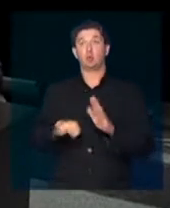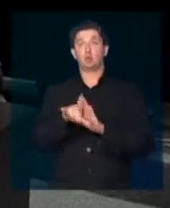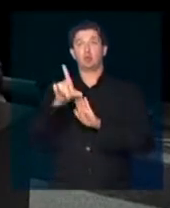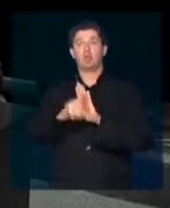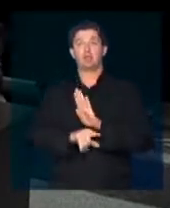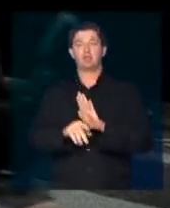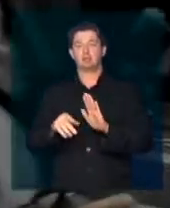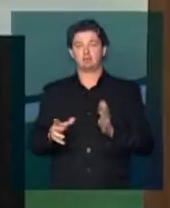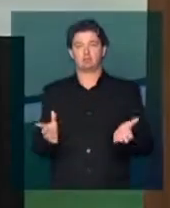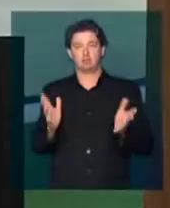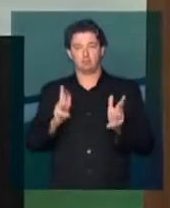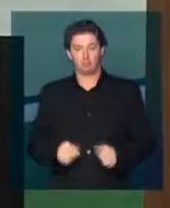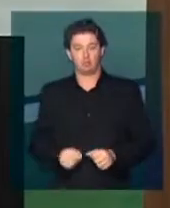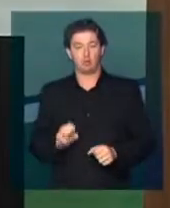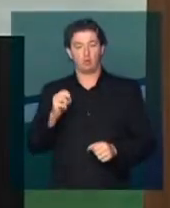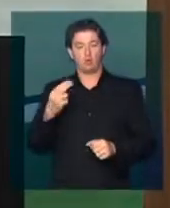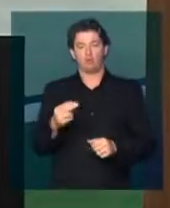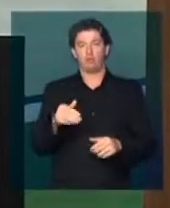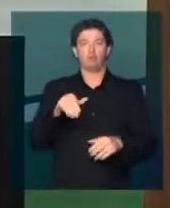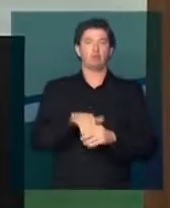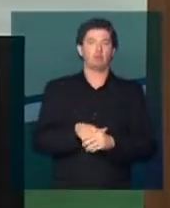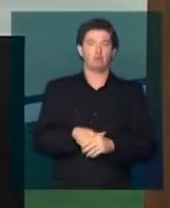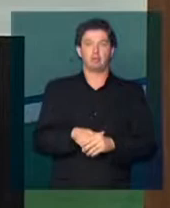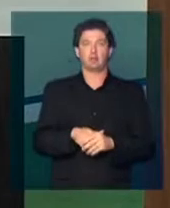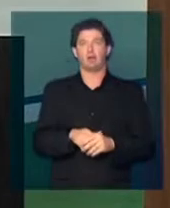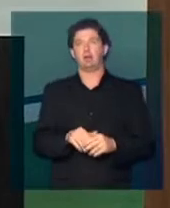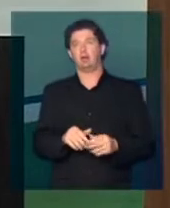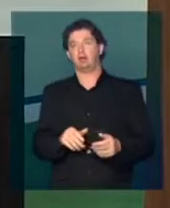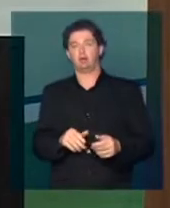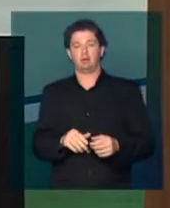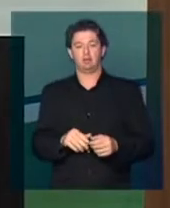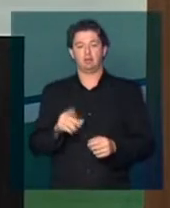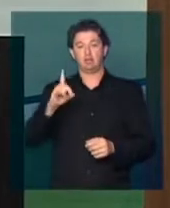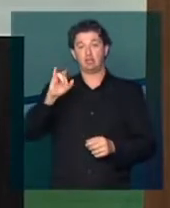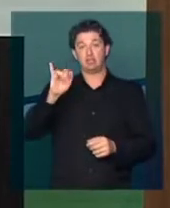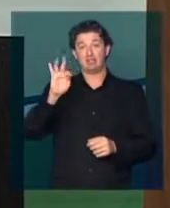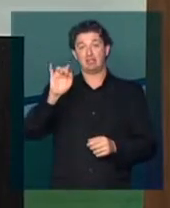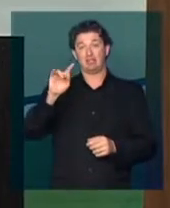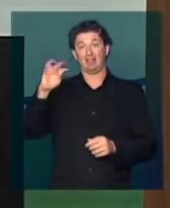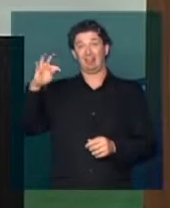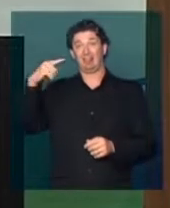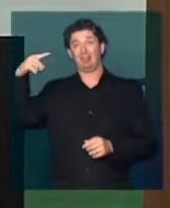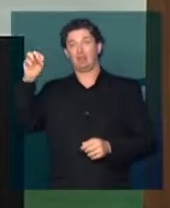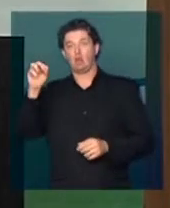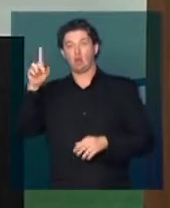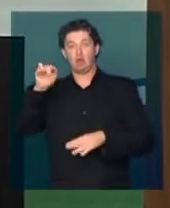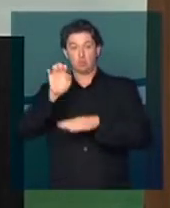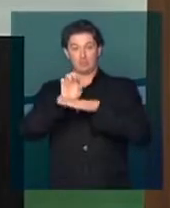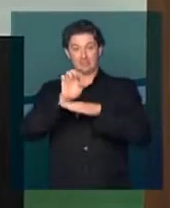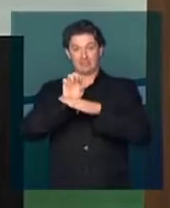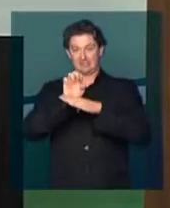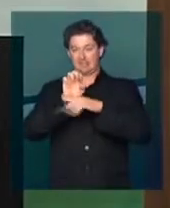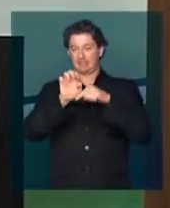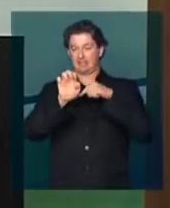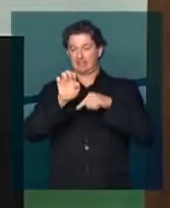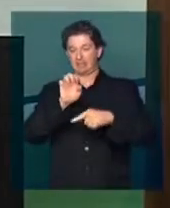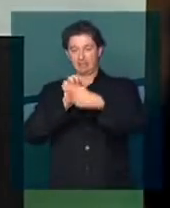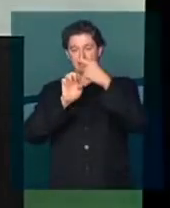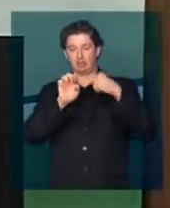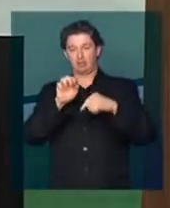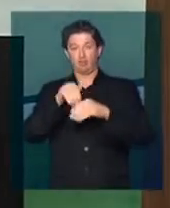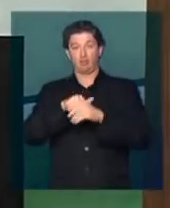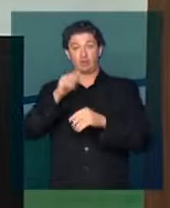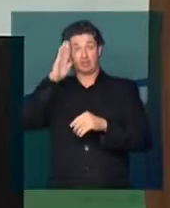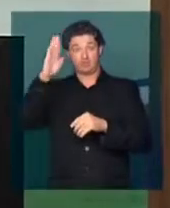lista pré-ordenada. Ou se você vai votar no chamado distritão, que se o Estado é um distrito e são eleitos os